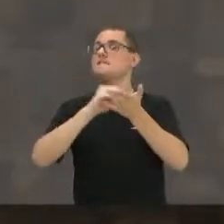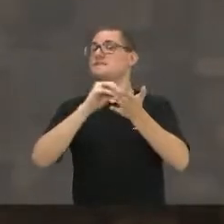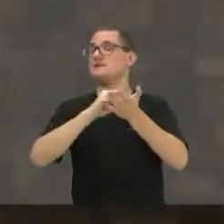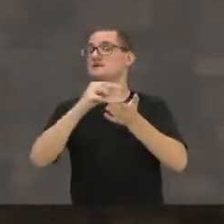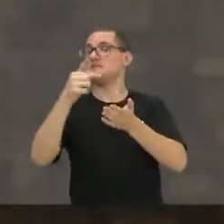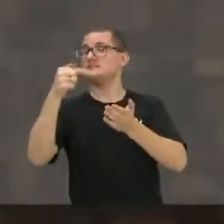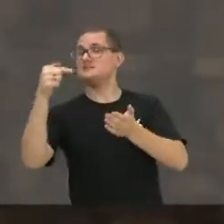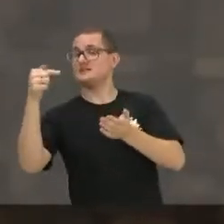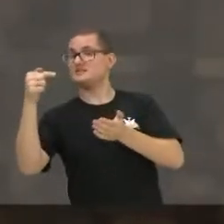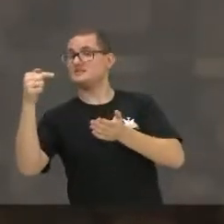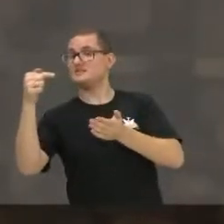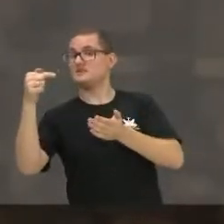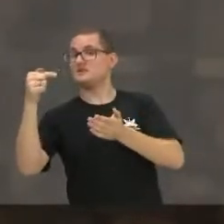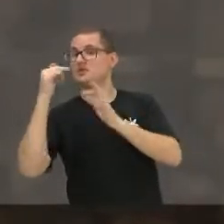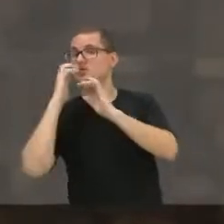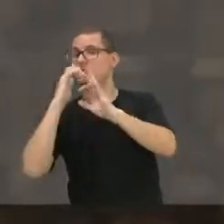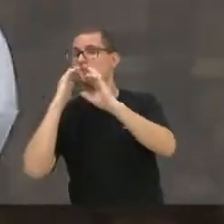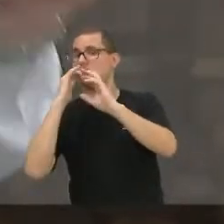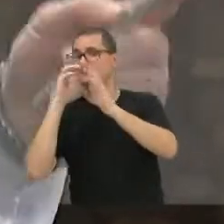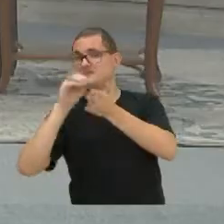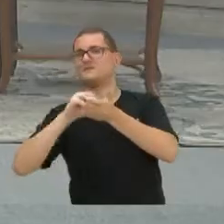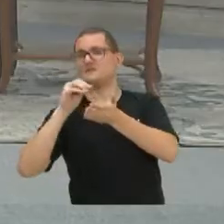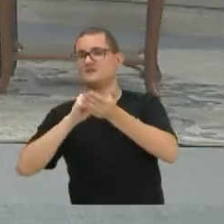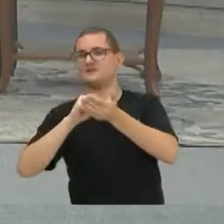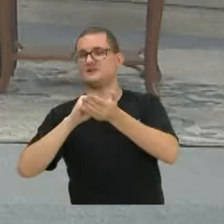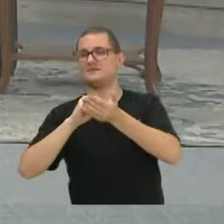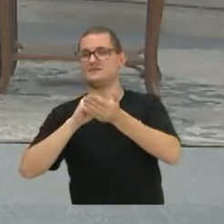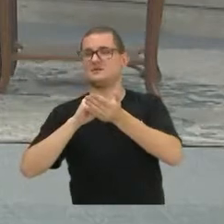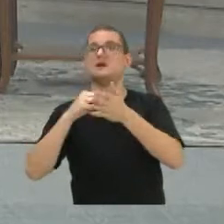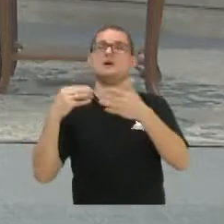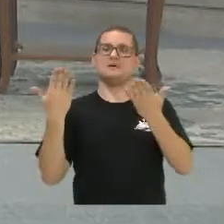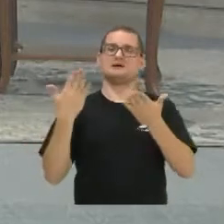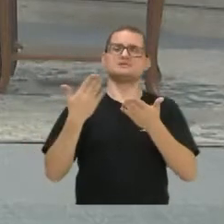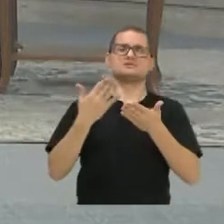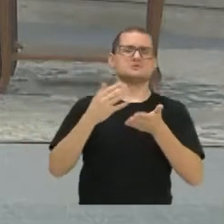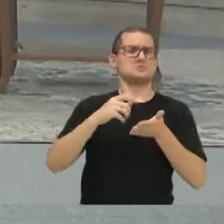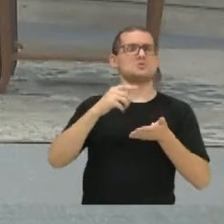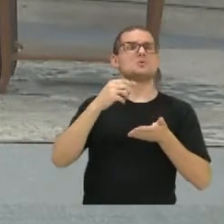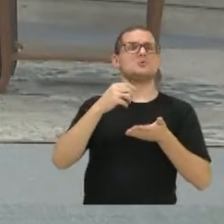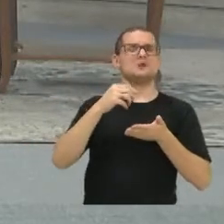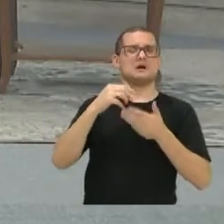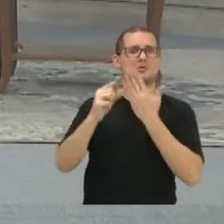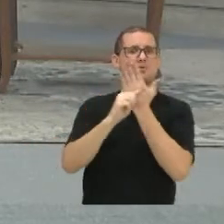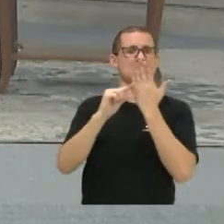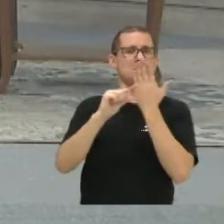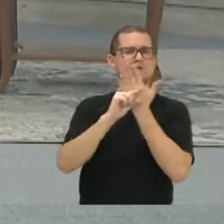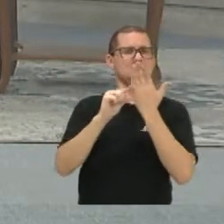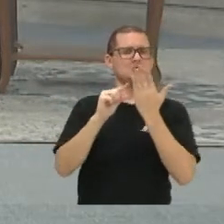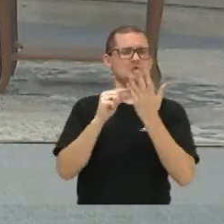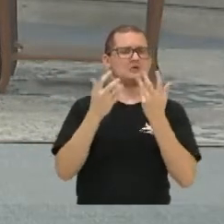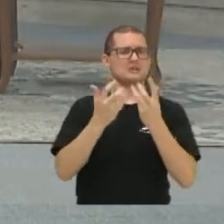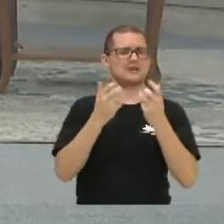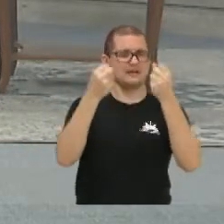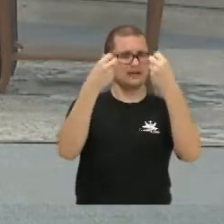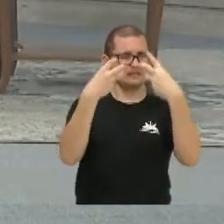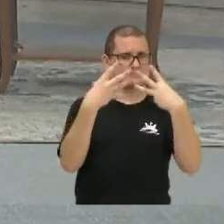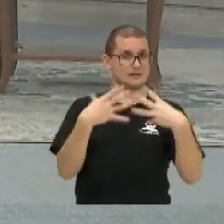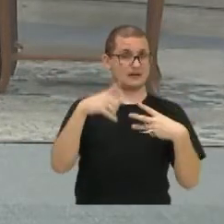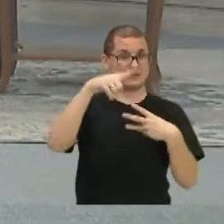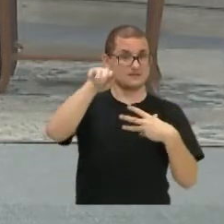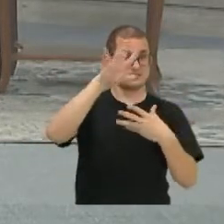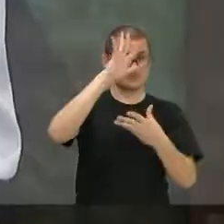o autor está preparando o leitor de outra hora aí de agora para o que deve vir